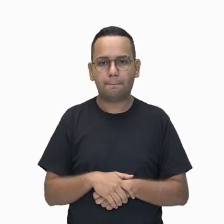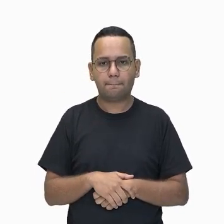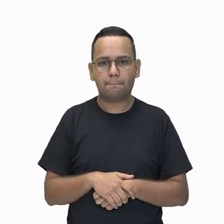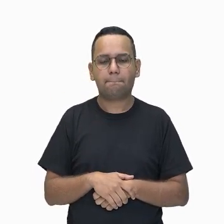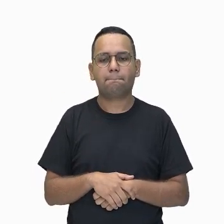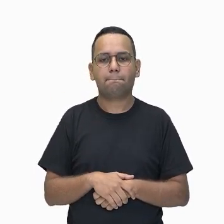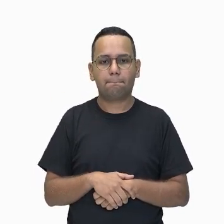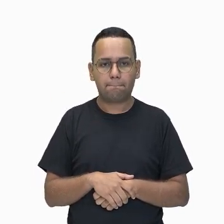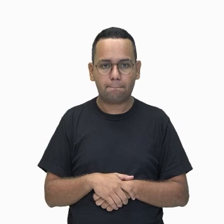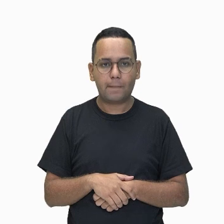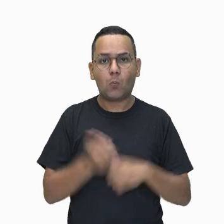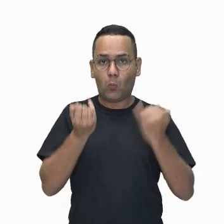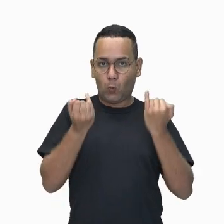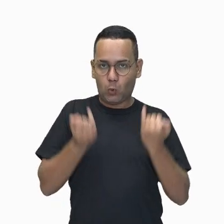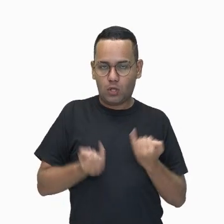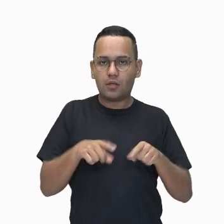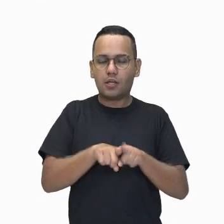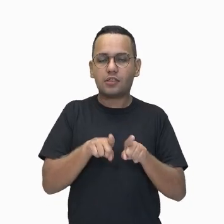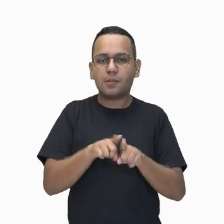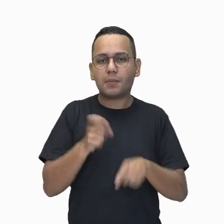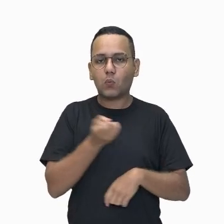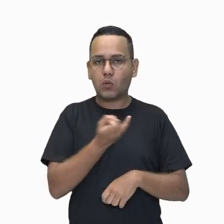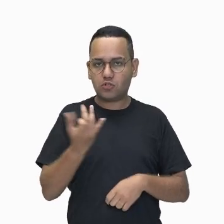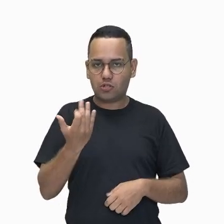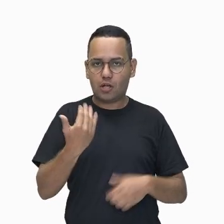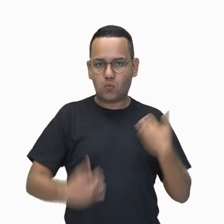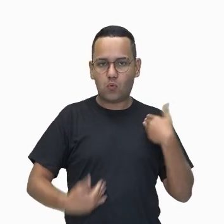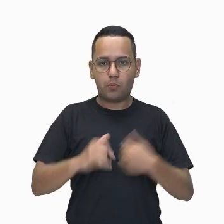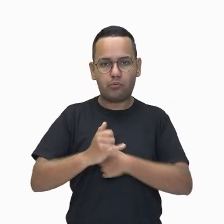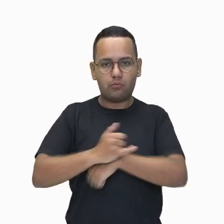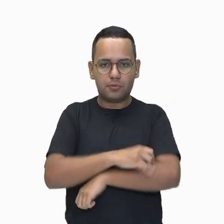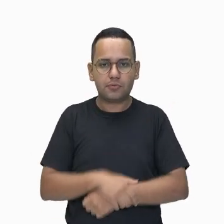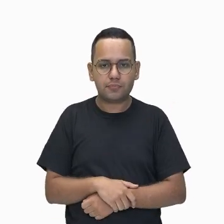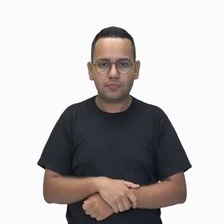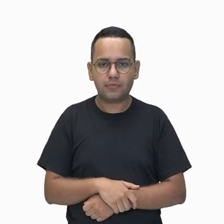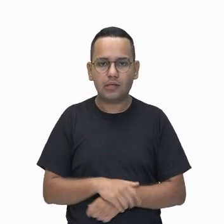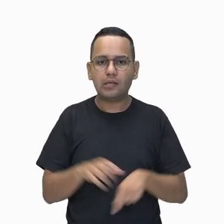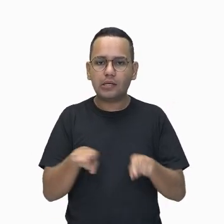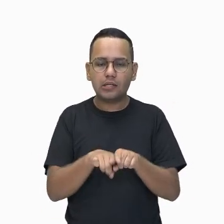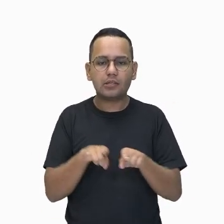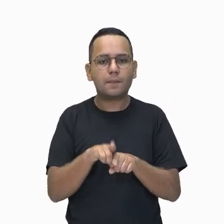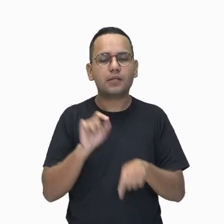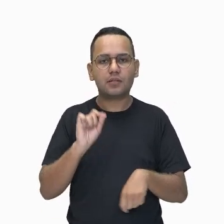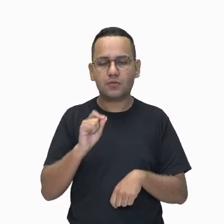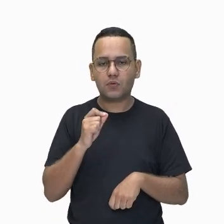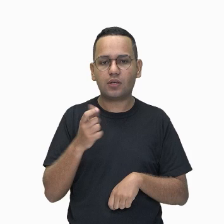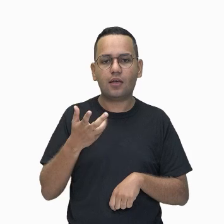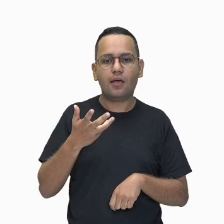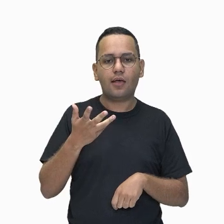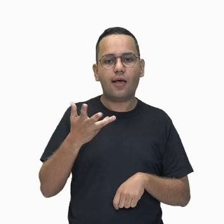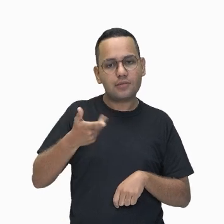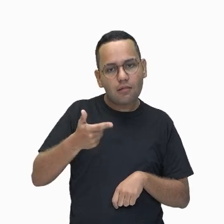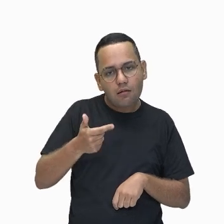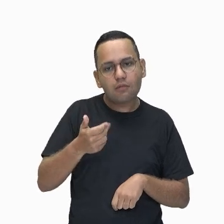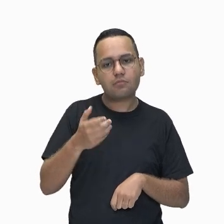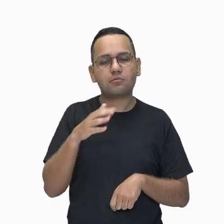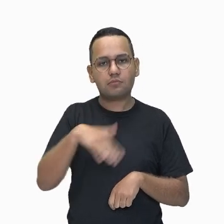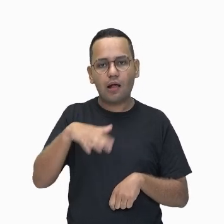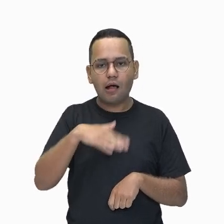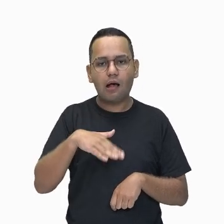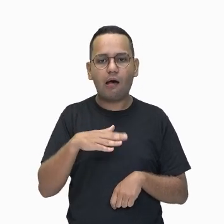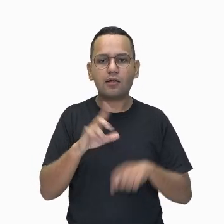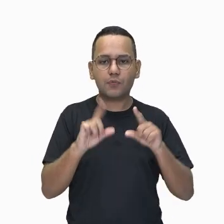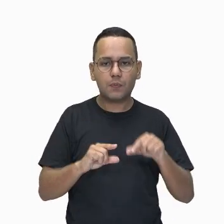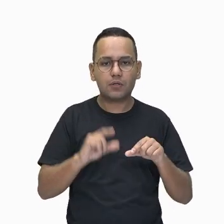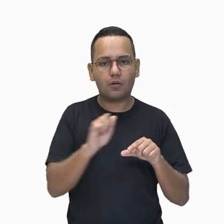gordura corporal, bem como um acréscimo no gasto calórico. Como é que a gente vai fazer isso? Com mais exercícios aeróbicos e um